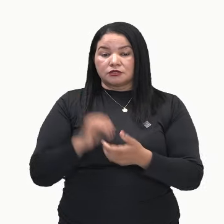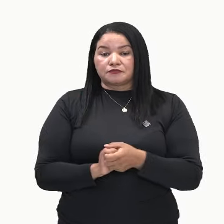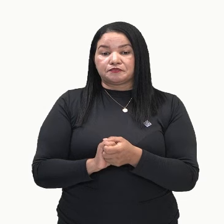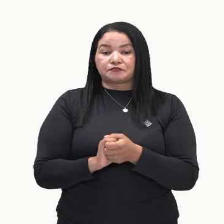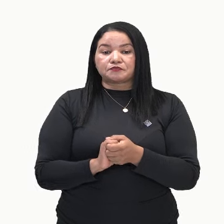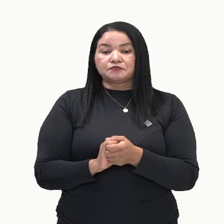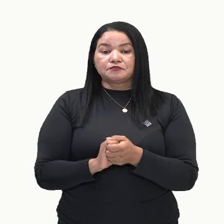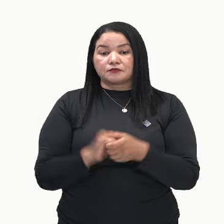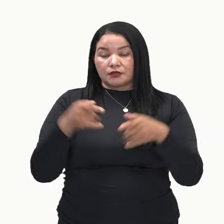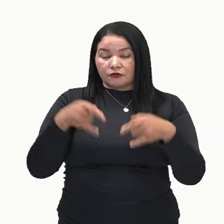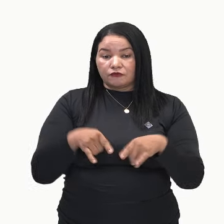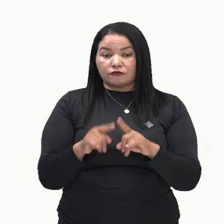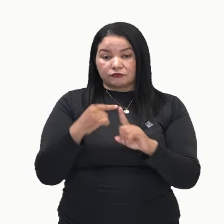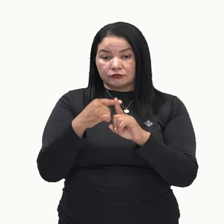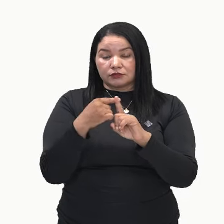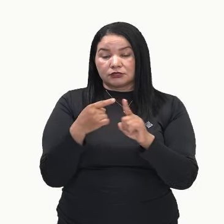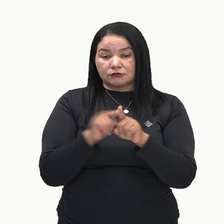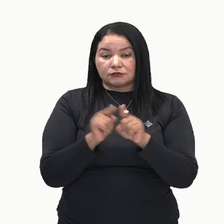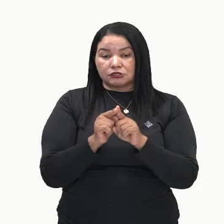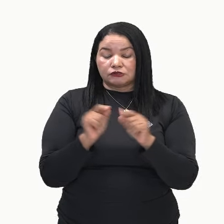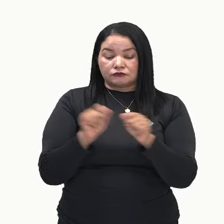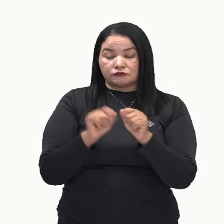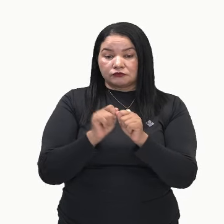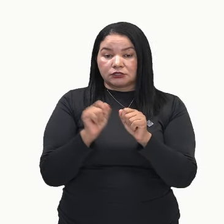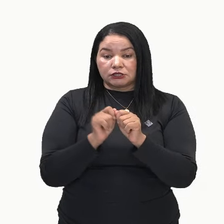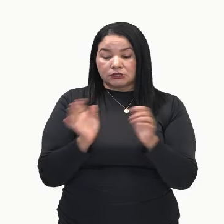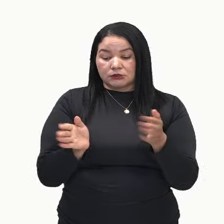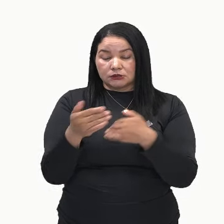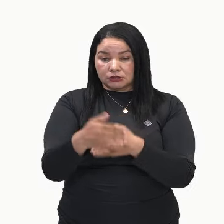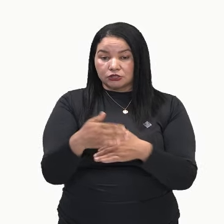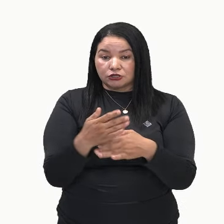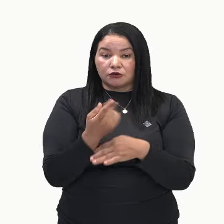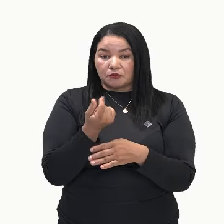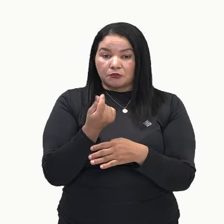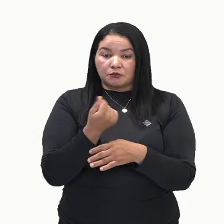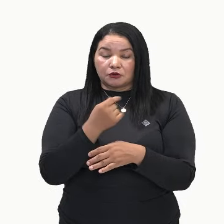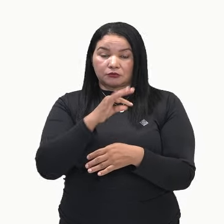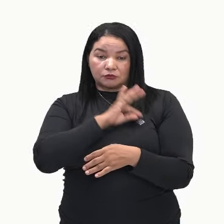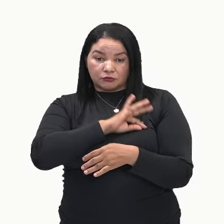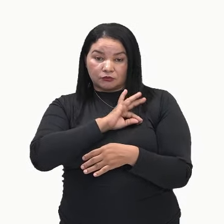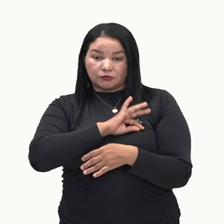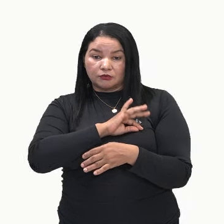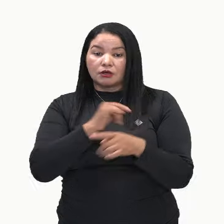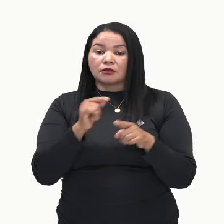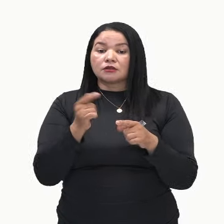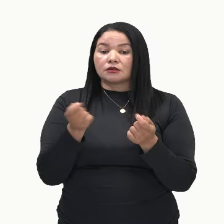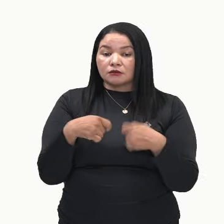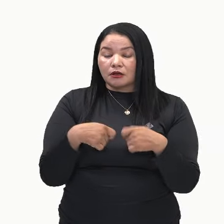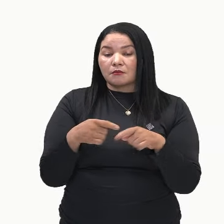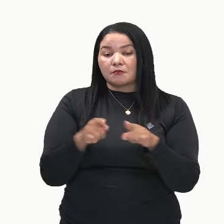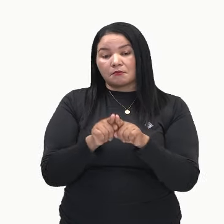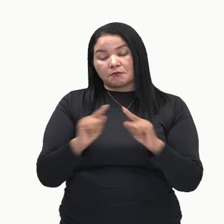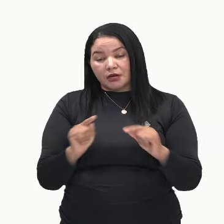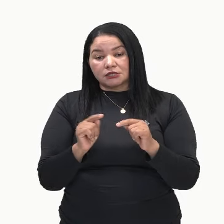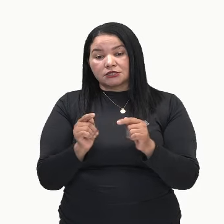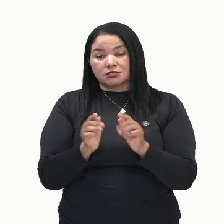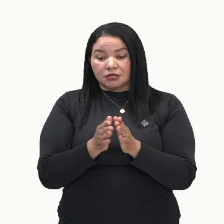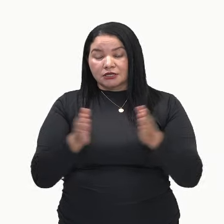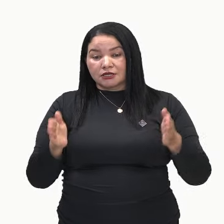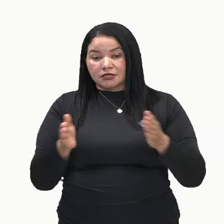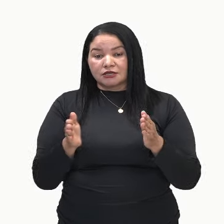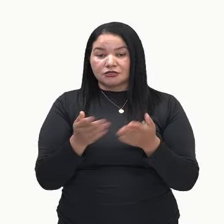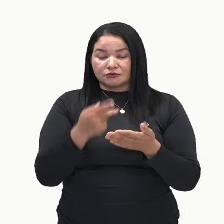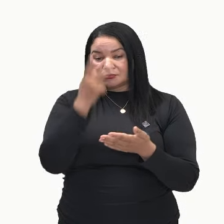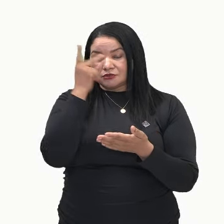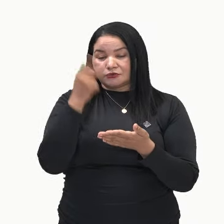baixo. Fazemos caixões que cabem no seu bolso, mas grandes o suficiente para que você caia. Eu